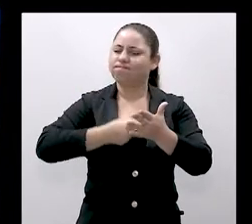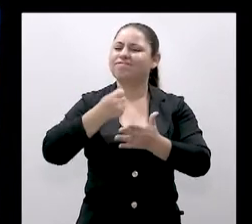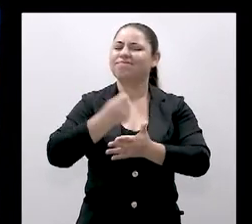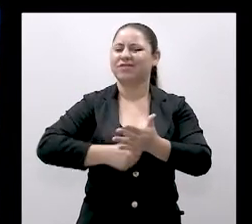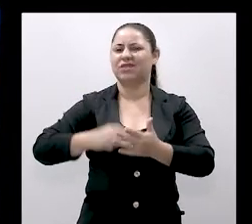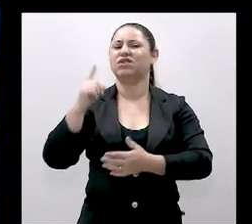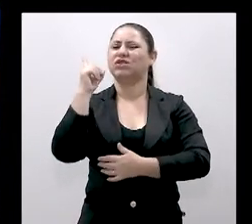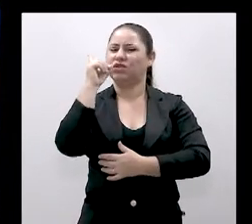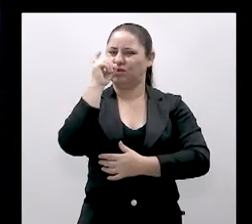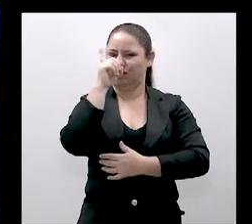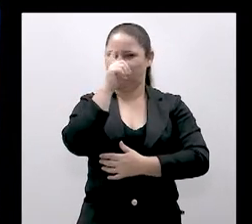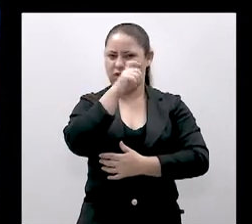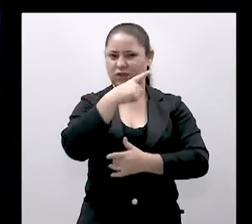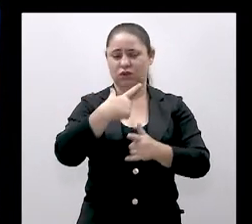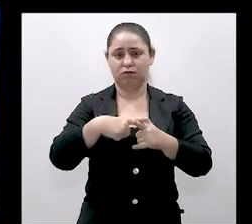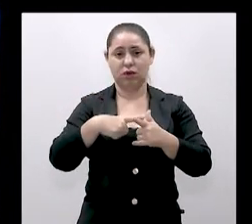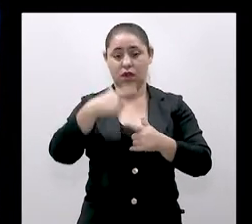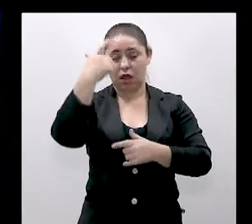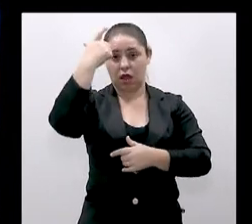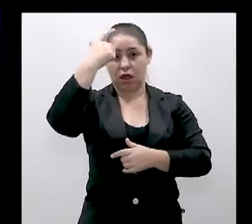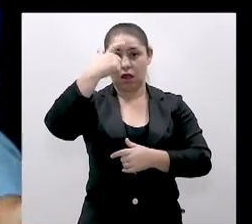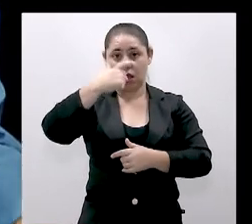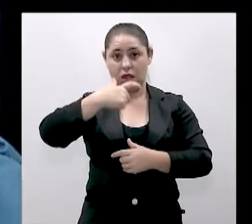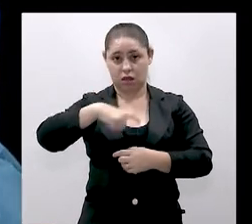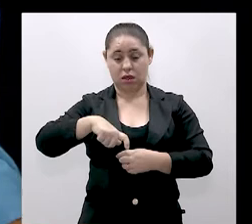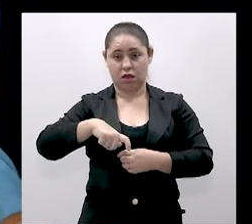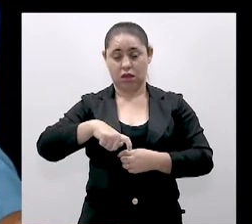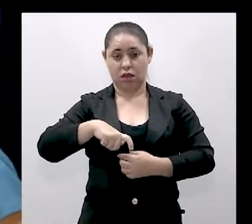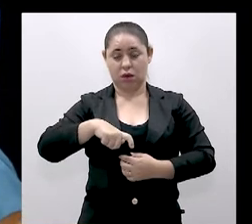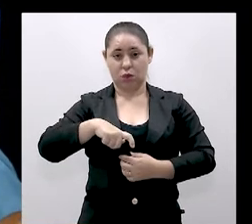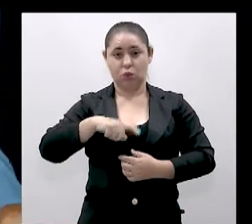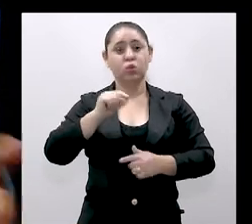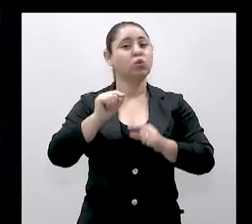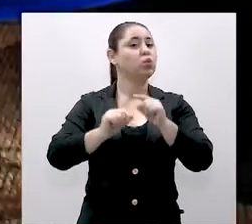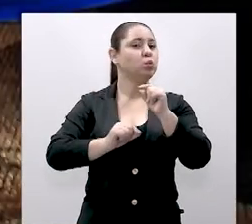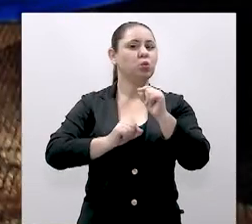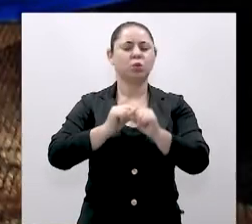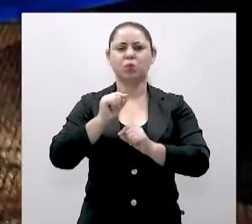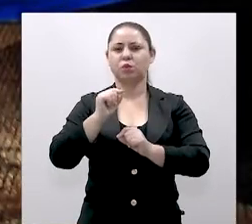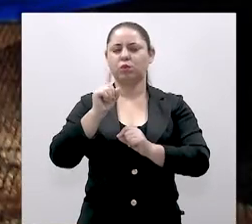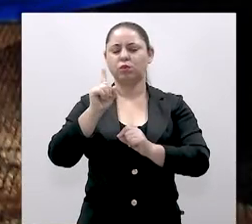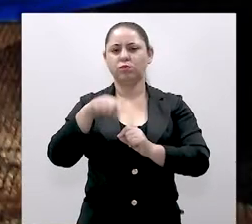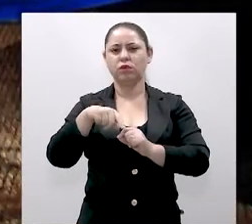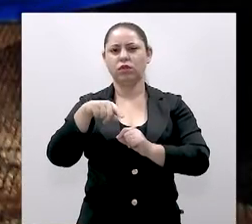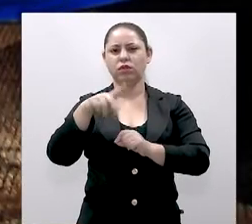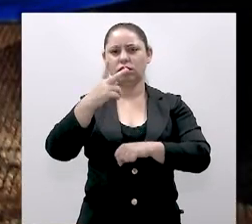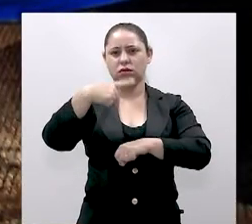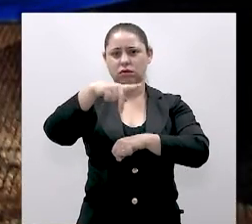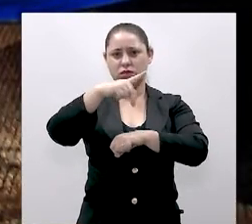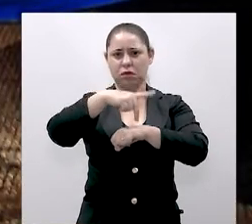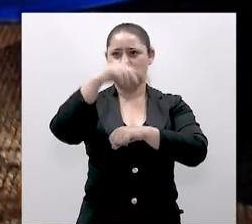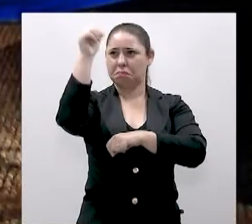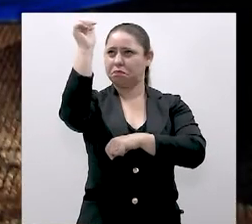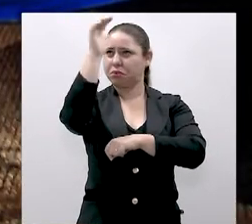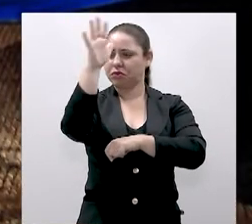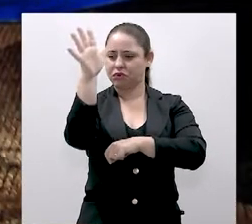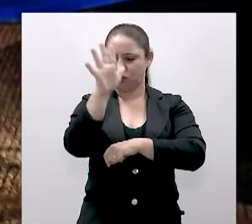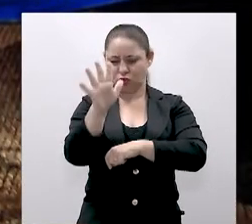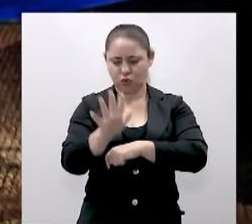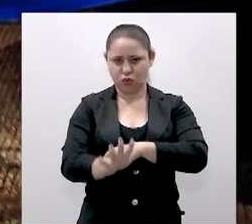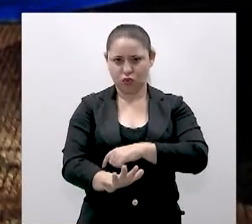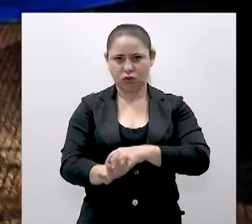muito duro isso né porque eu sou um cara inegavelmente eu sou um brasileiro